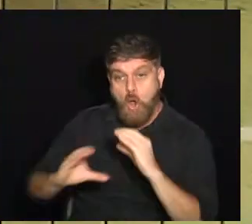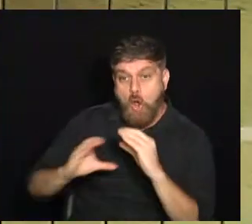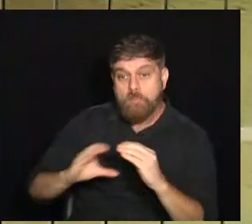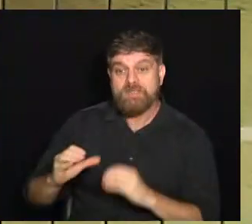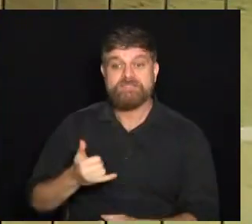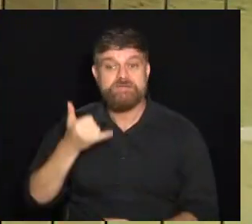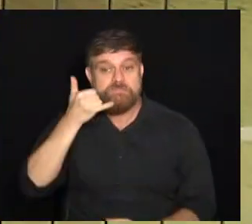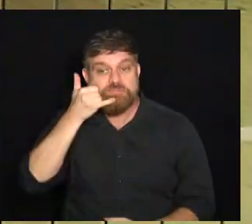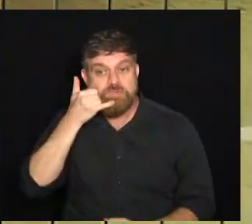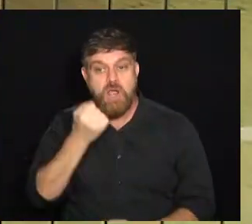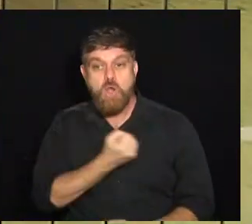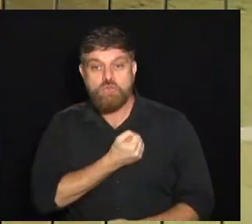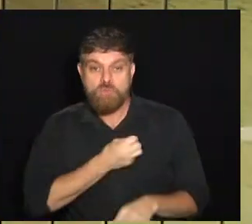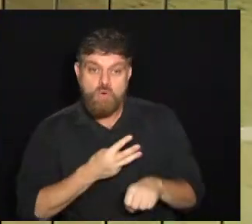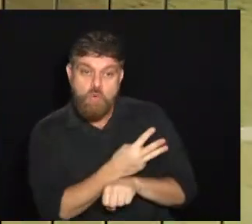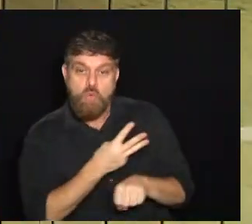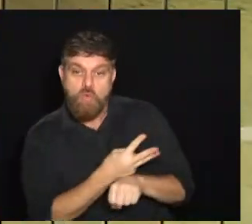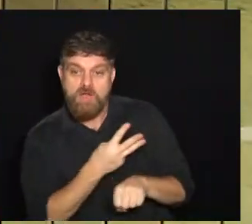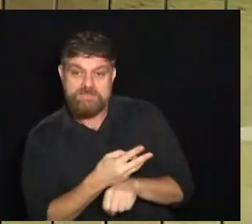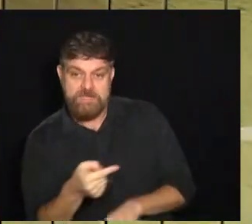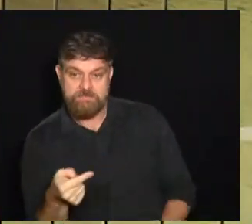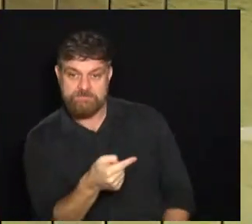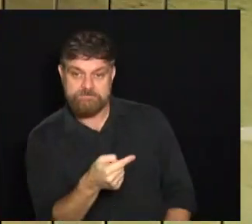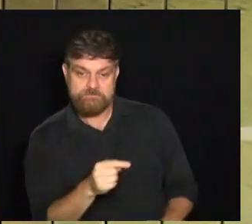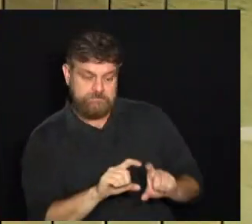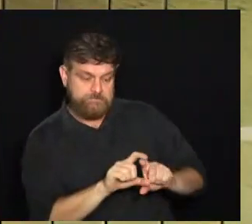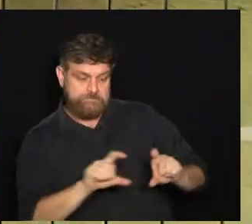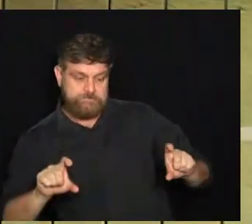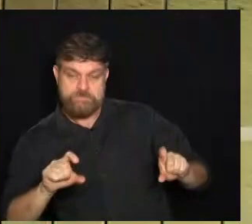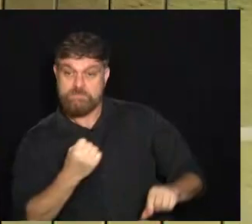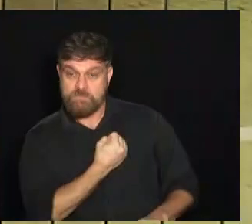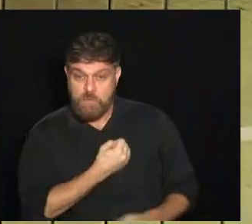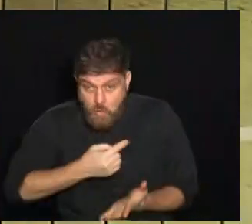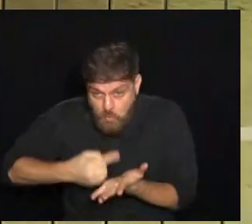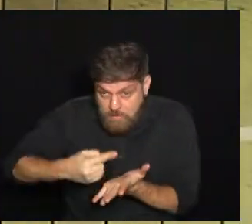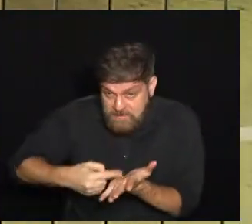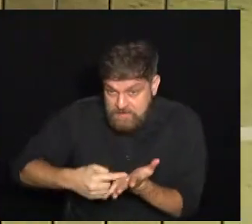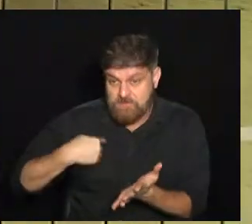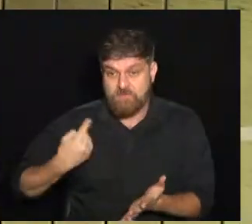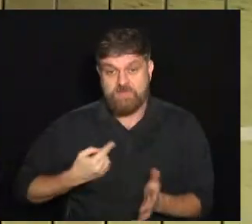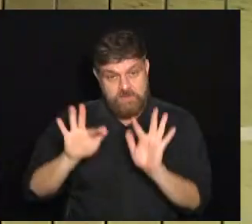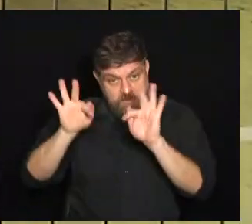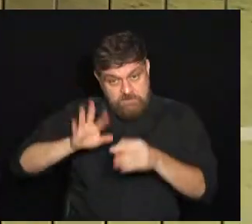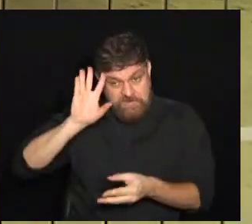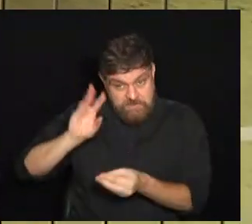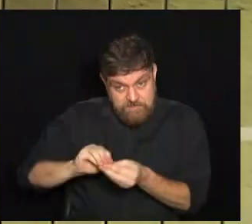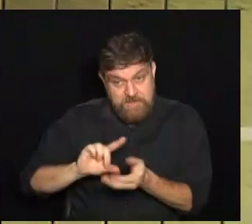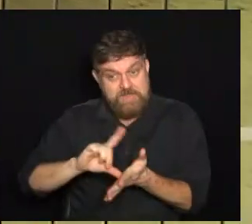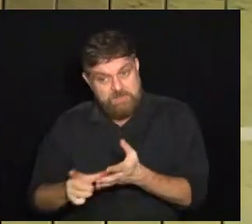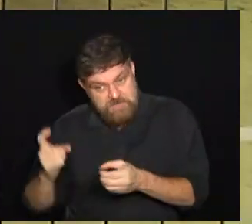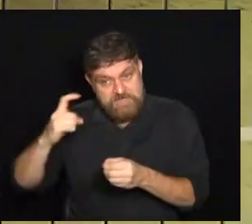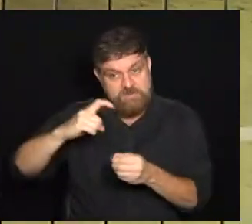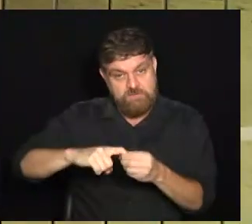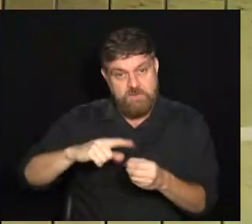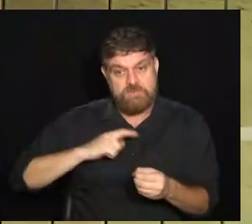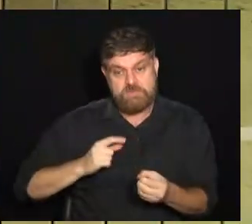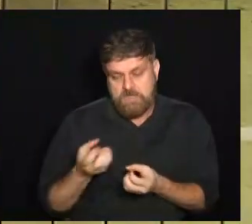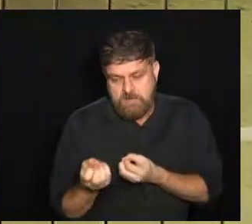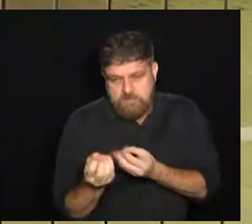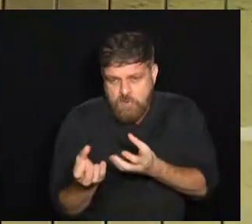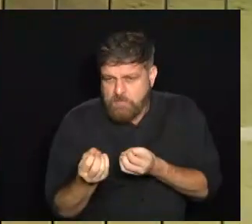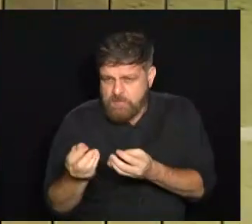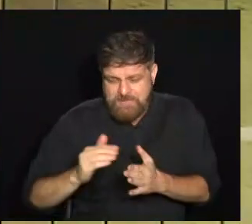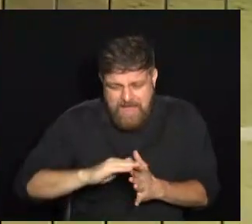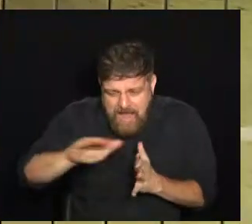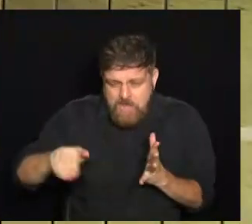telefone que vai aparecer aí para você, que é o número do nosso WhatsApp, tá bom? Combinado? Eu vou ficando por aqui, mas daqui a pouquinho eu volto atualizando você